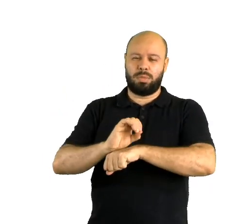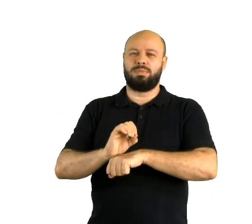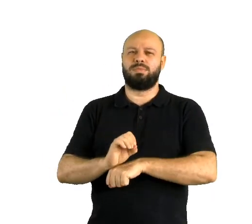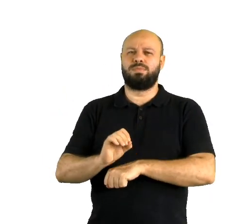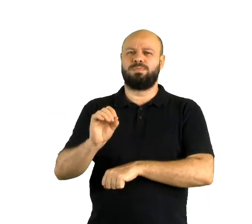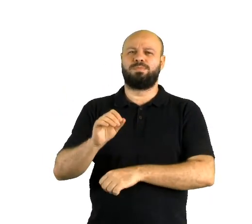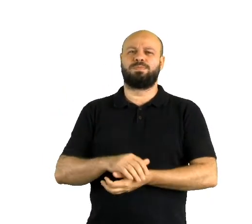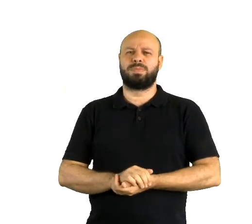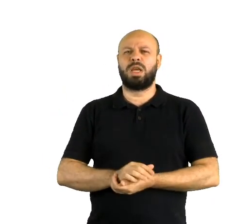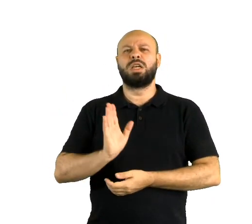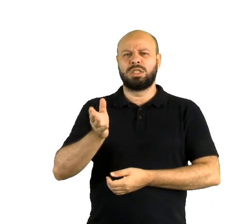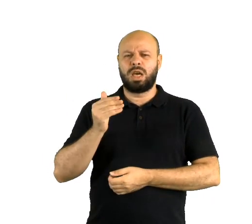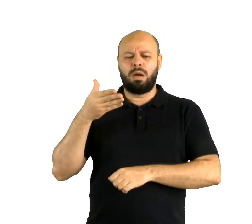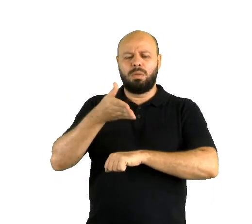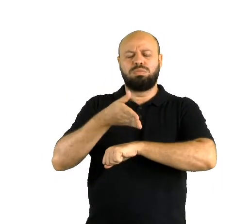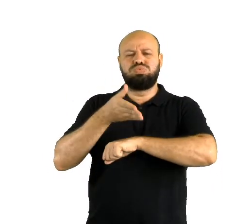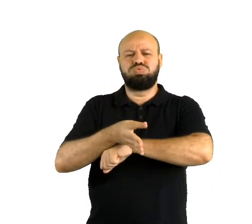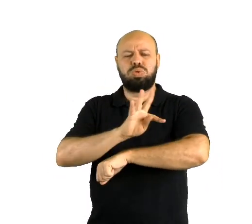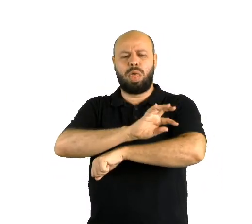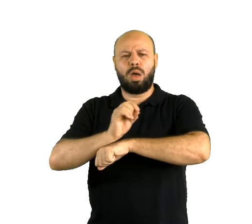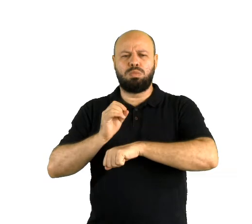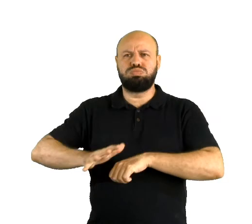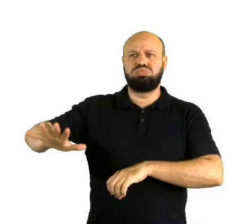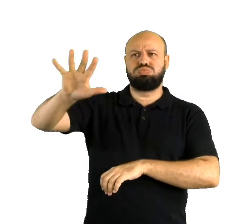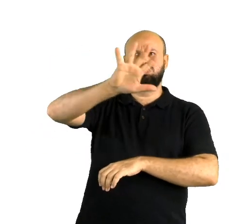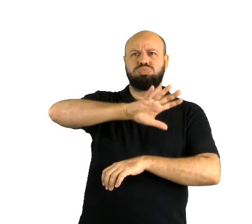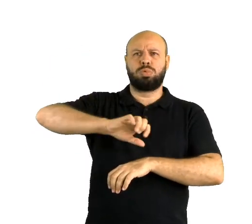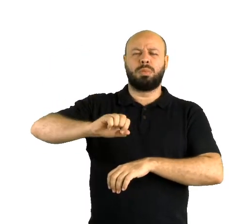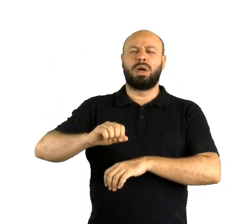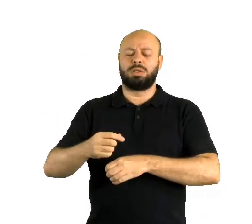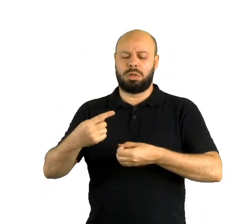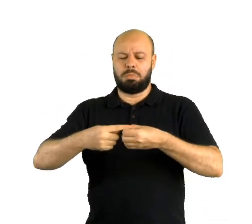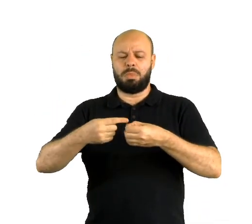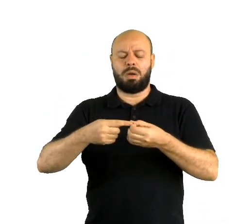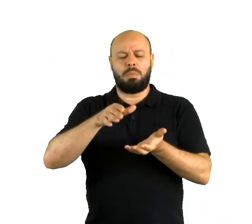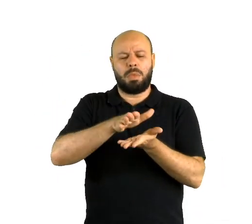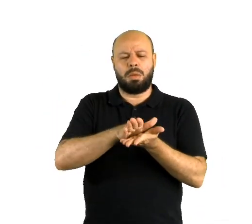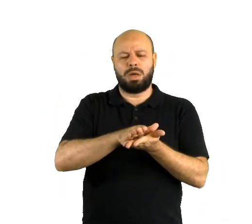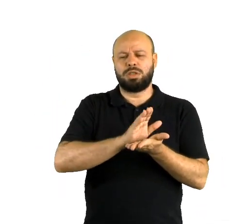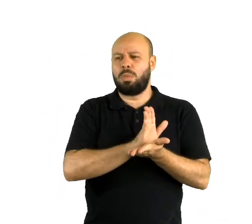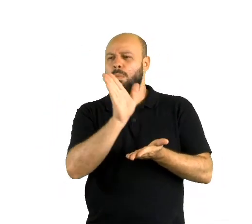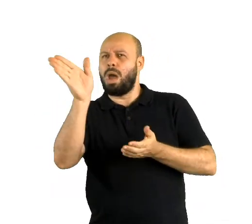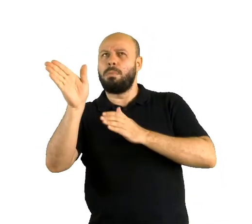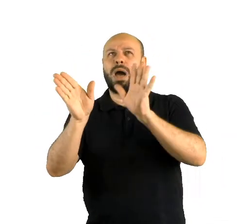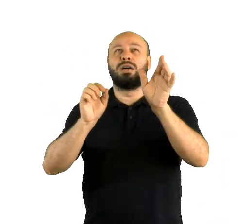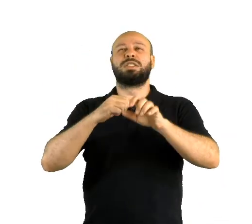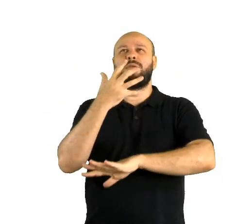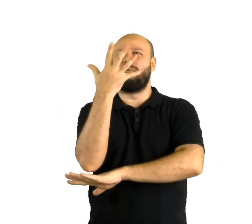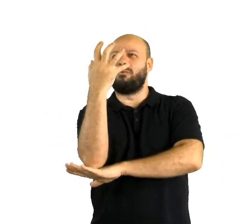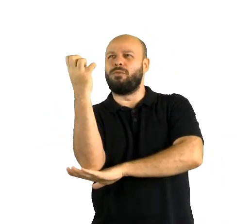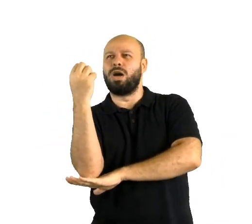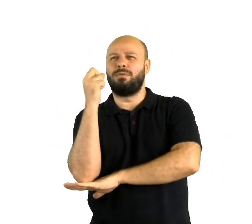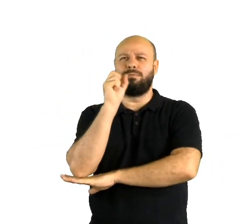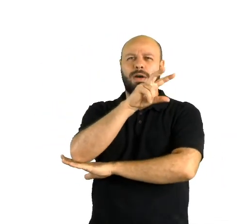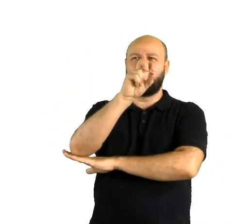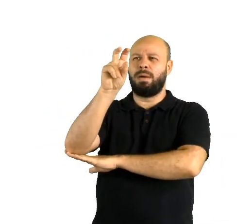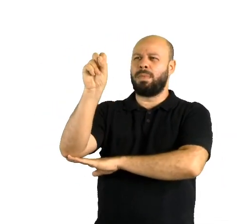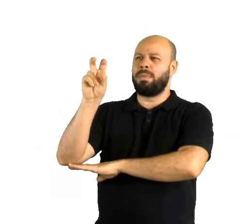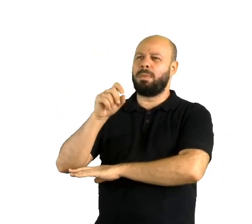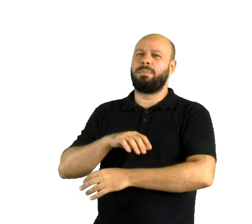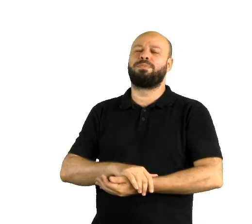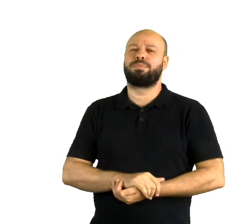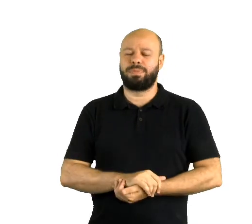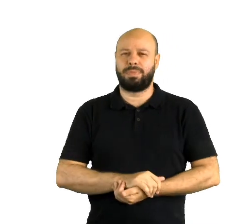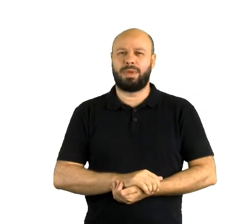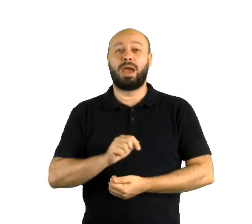você já andou pelo estado do Tocantins, saindo de Palmas para qualquer cidade, você vai ver o cerrado, né? Aqui dentro